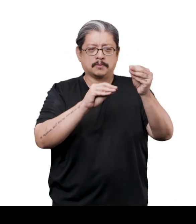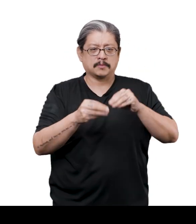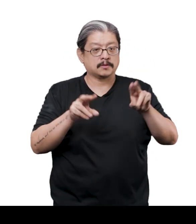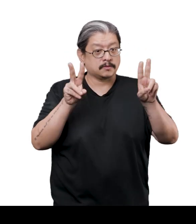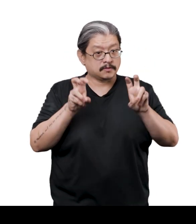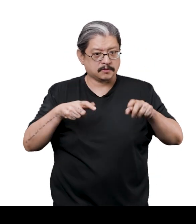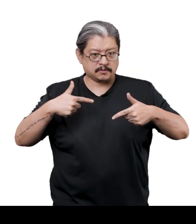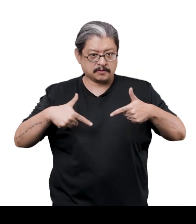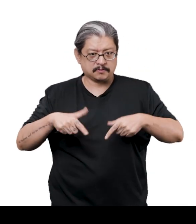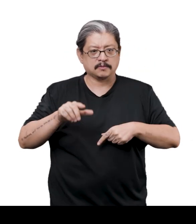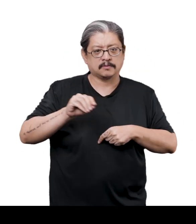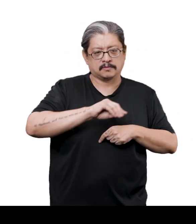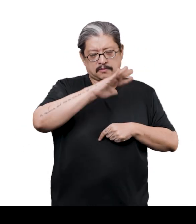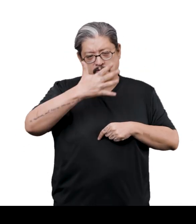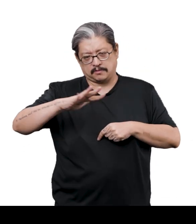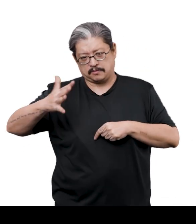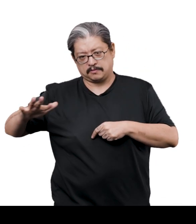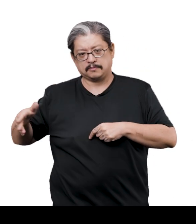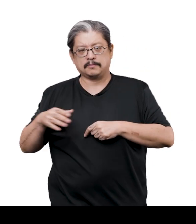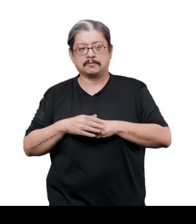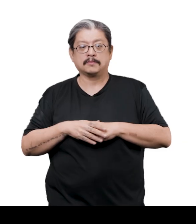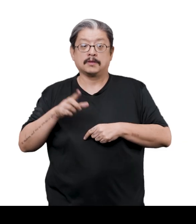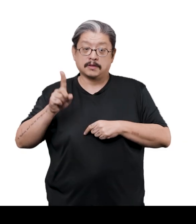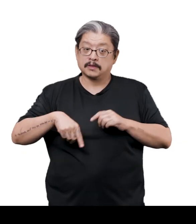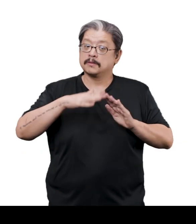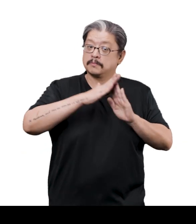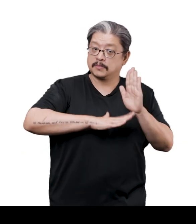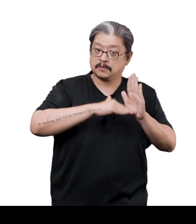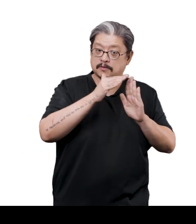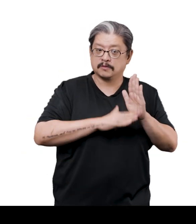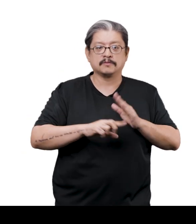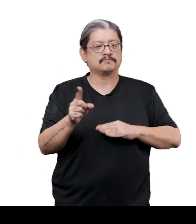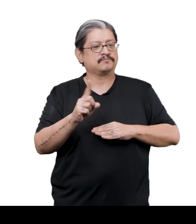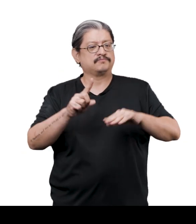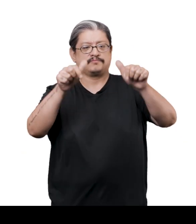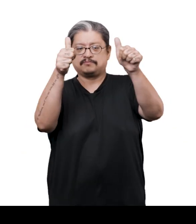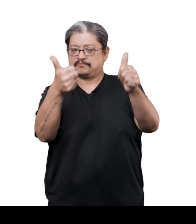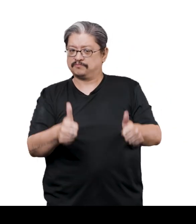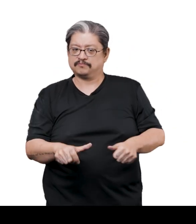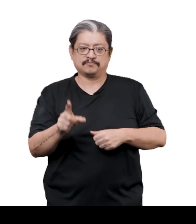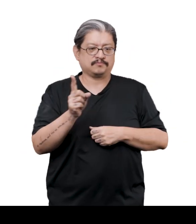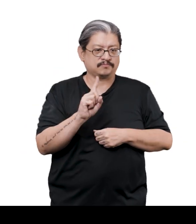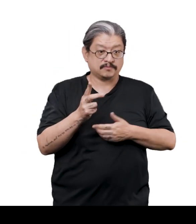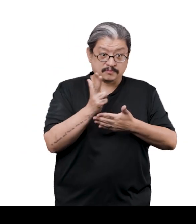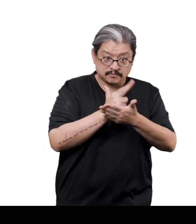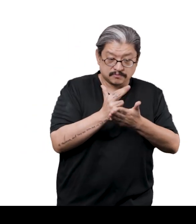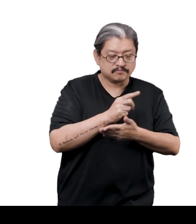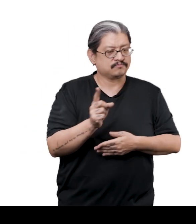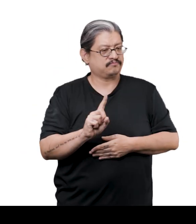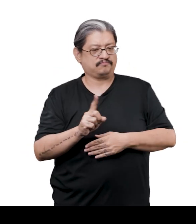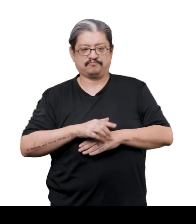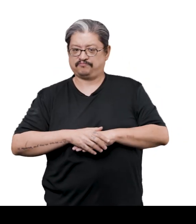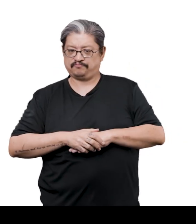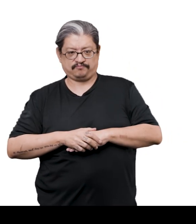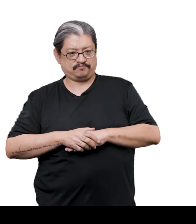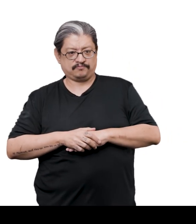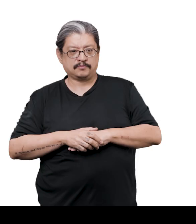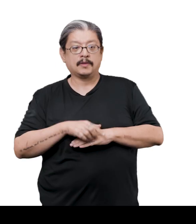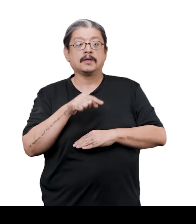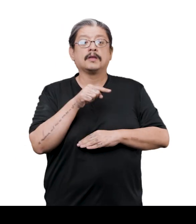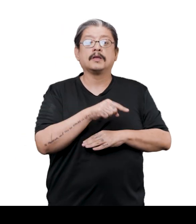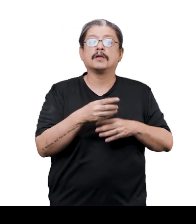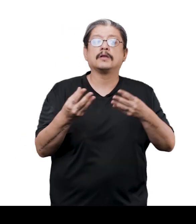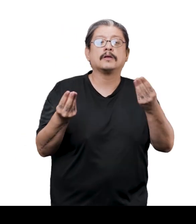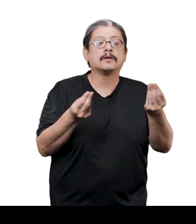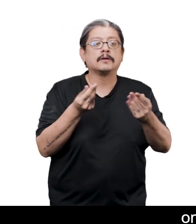Sem título, Relevo não é exatamente uma pintura, nem uma escultura, nem um desenho. Ela ocupa